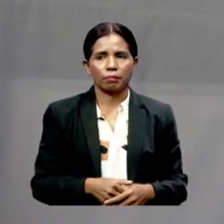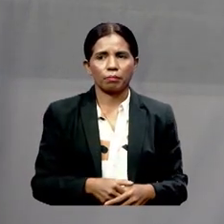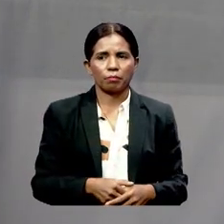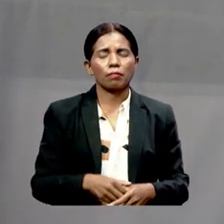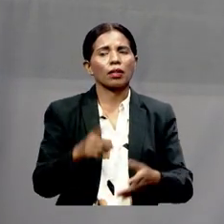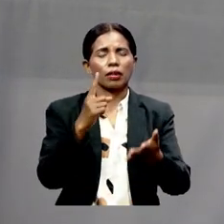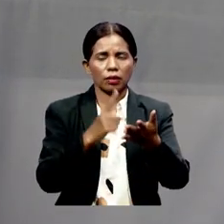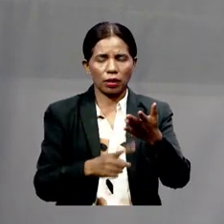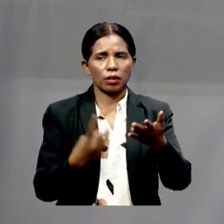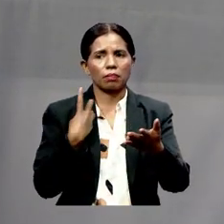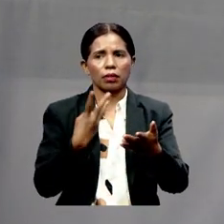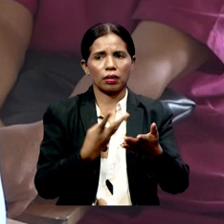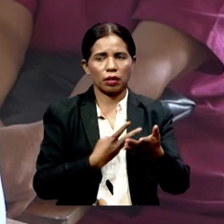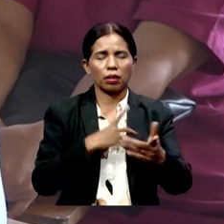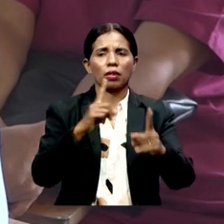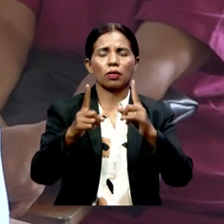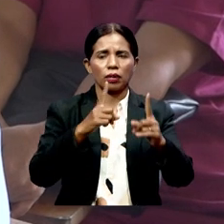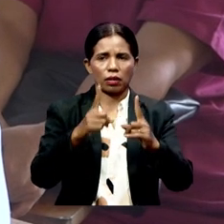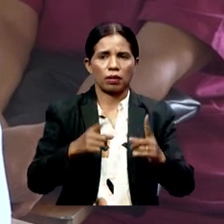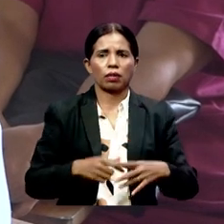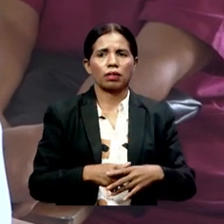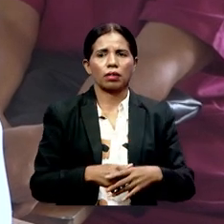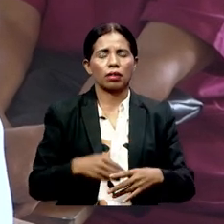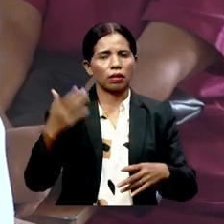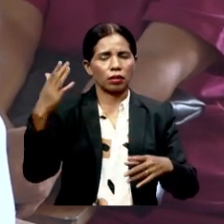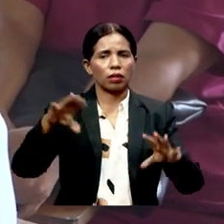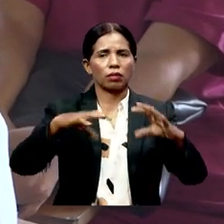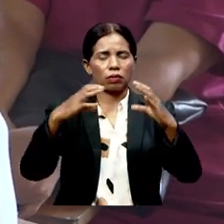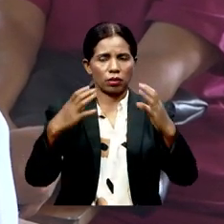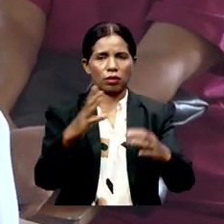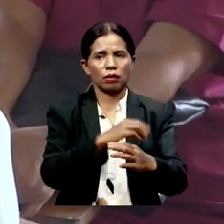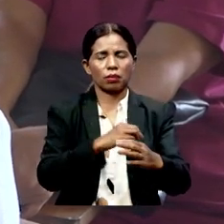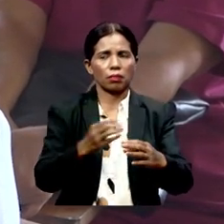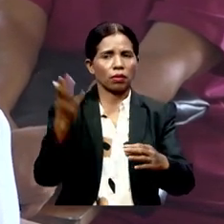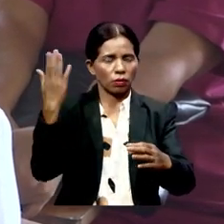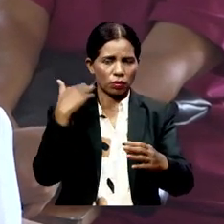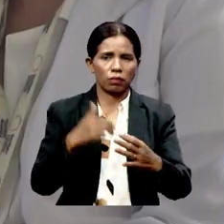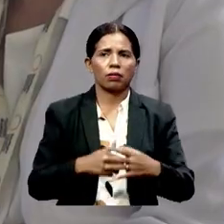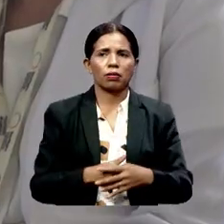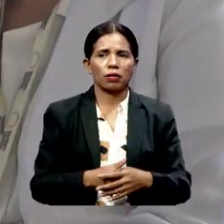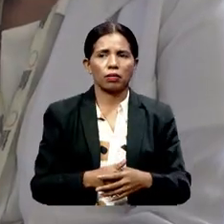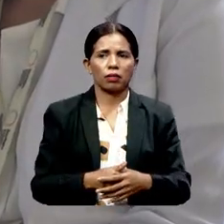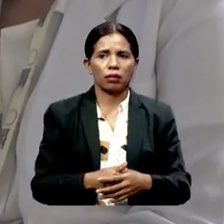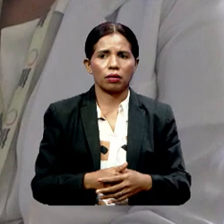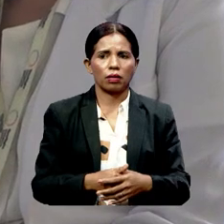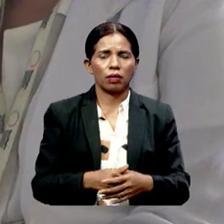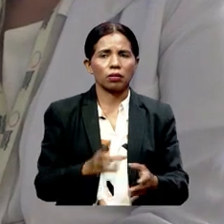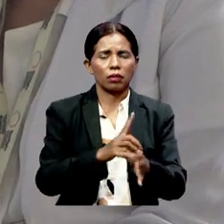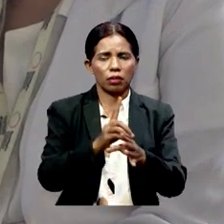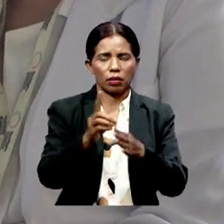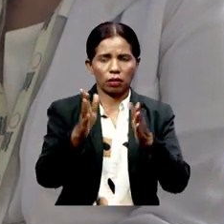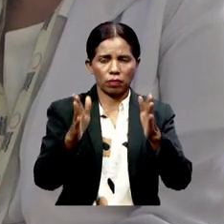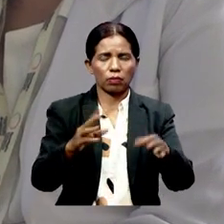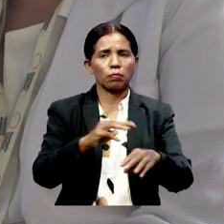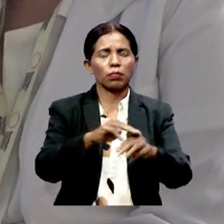saya de makita foi in colia iha conselho consultativo li bakoto para atu diretur munisipi sir halo